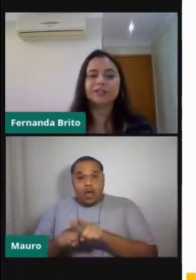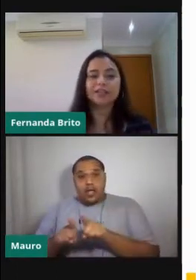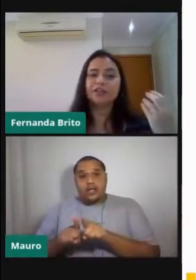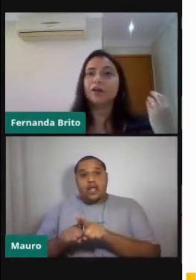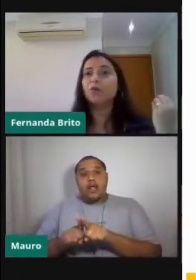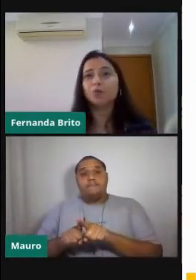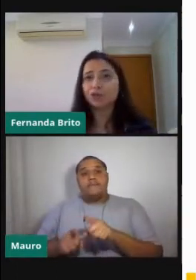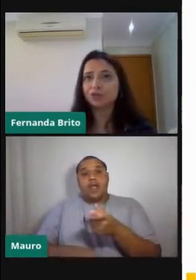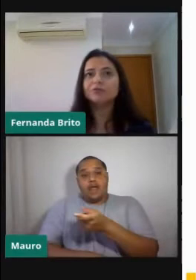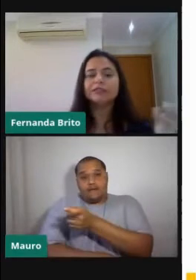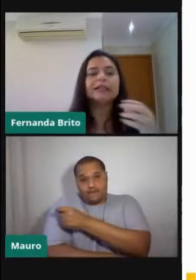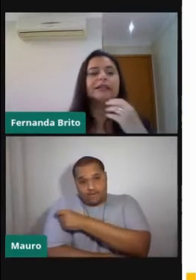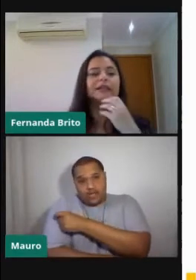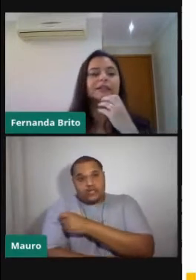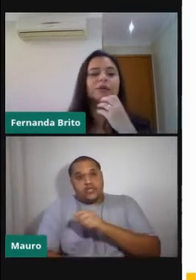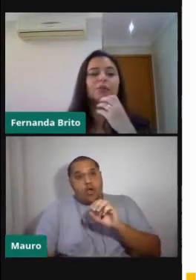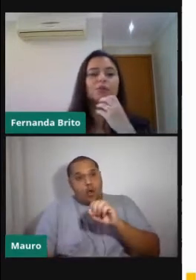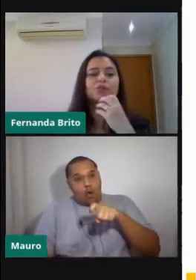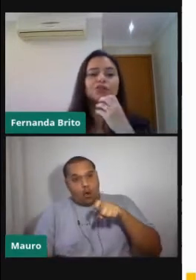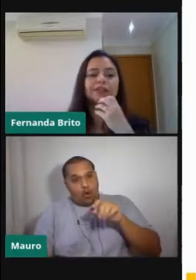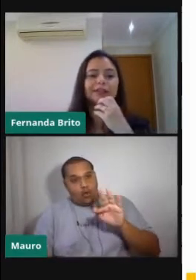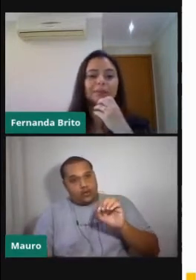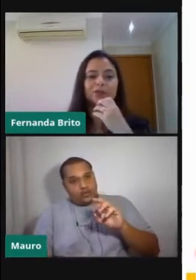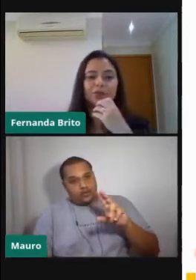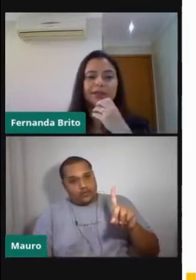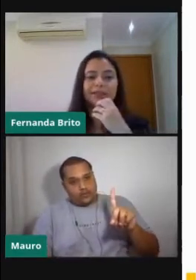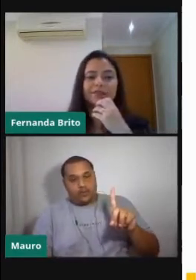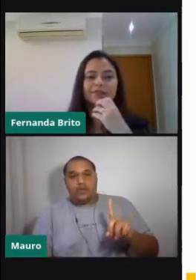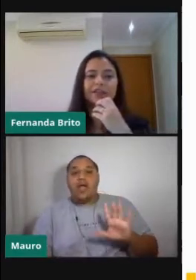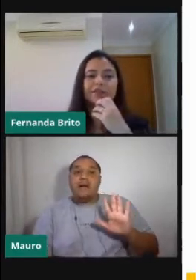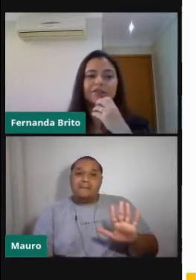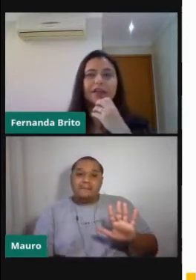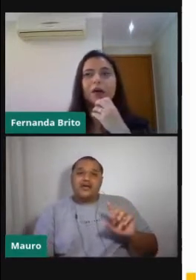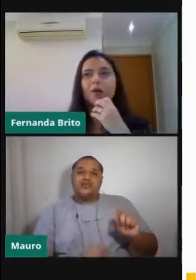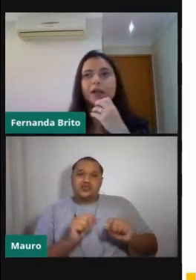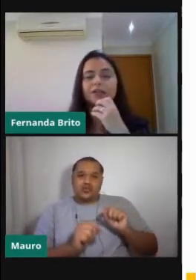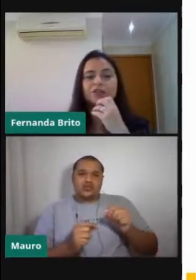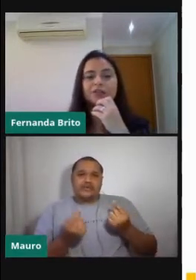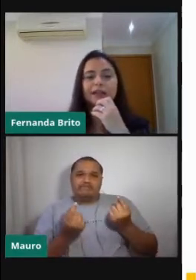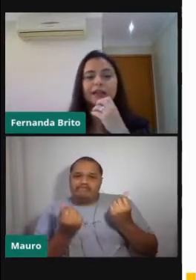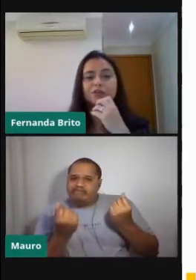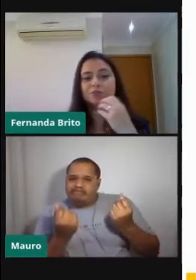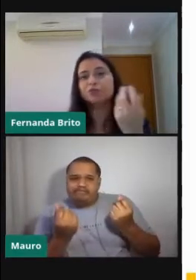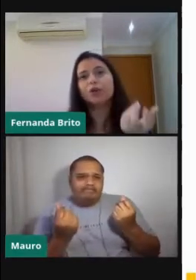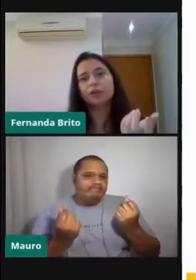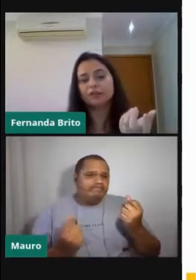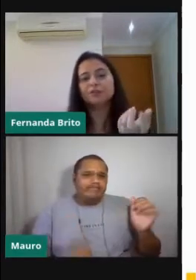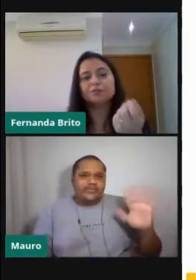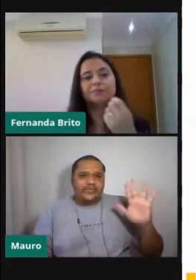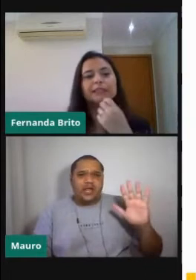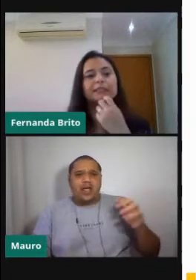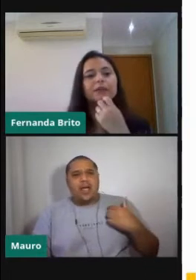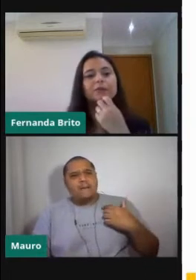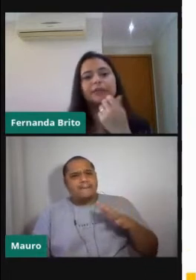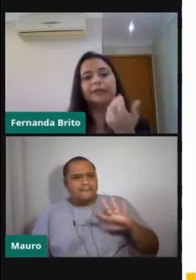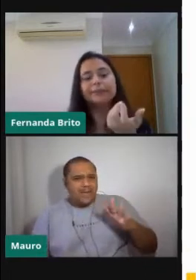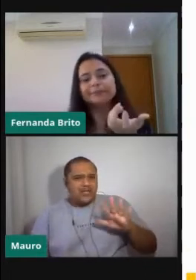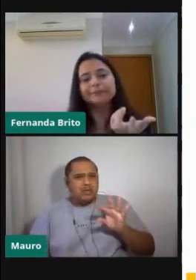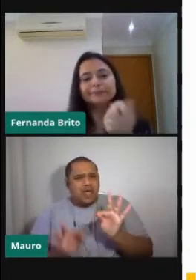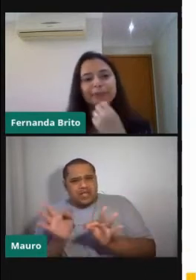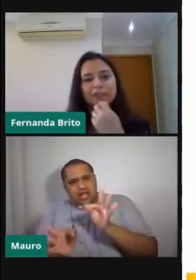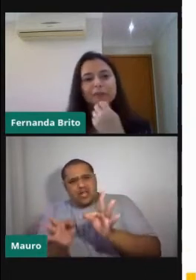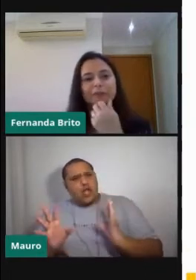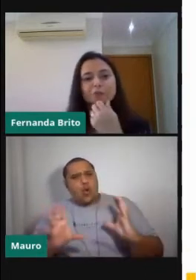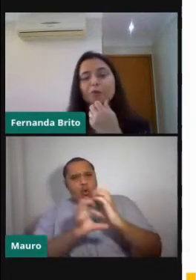enorme desvantagem é o custo, né, então, o custo de tratamento com Remdesivir, ele fica na ordem de $3.000, né, então,